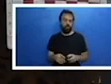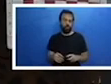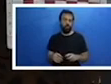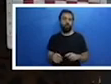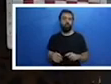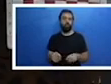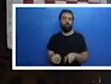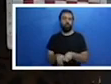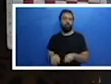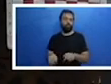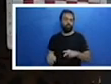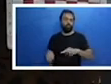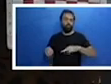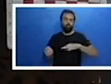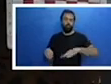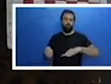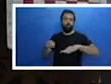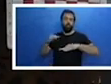acrobático.